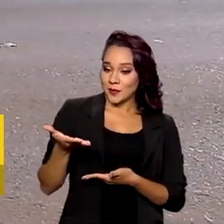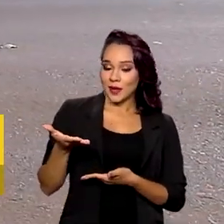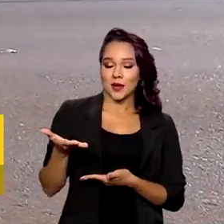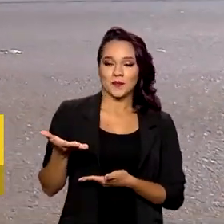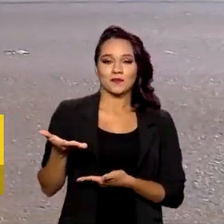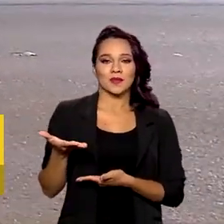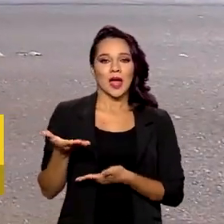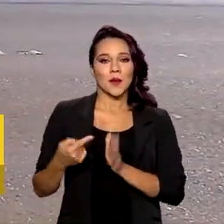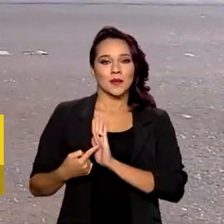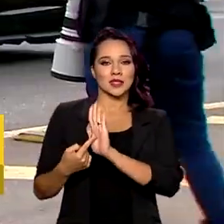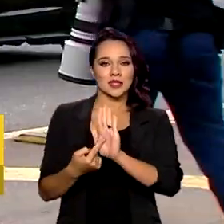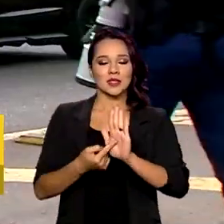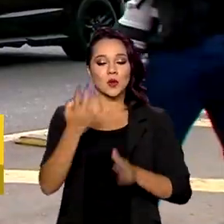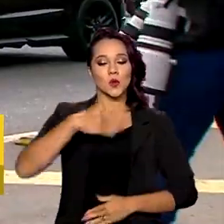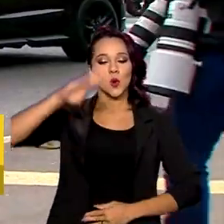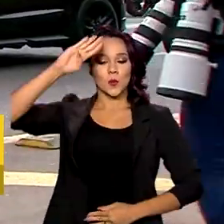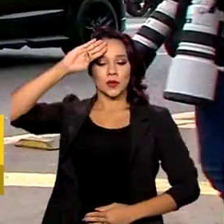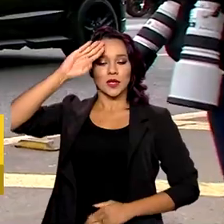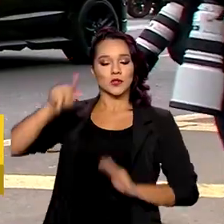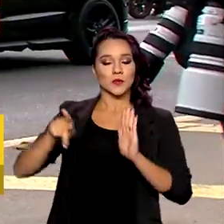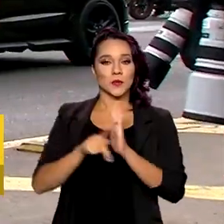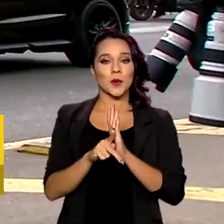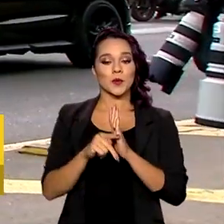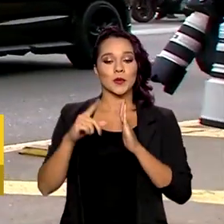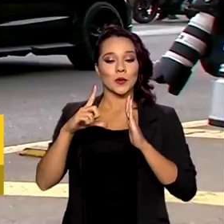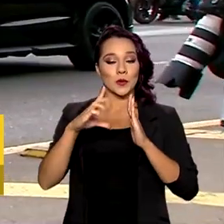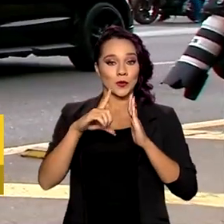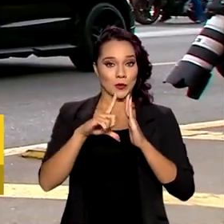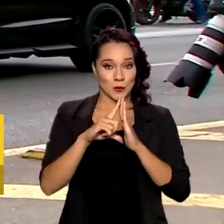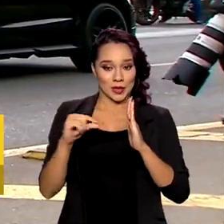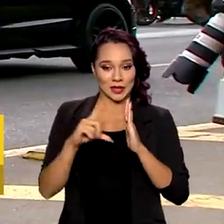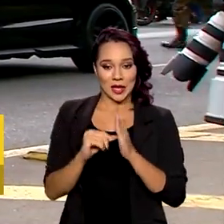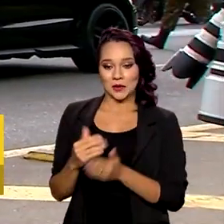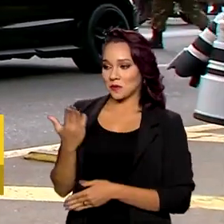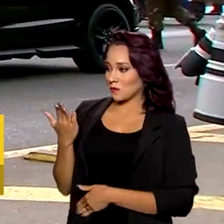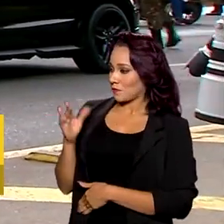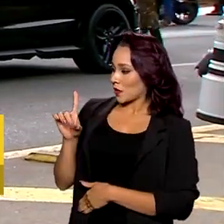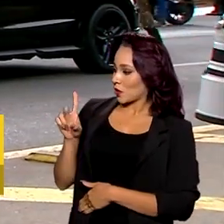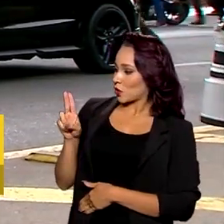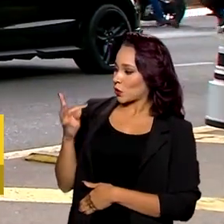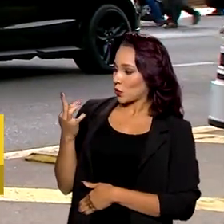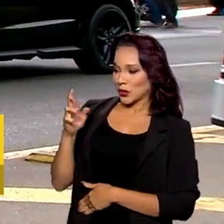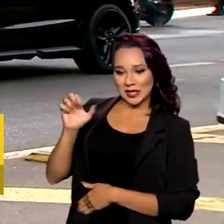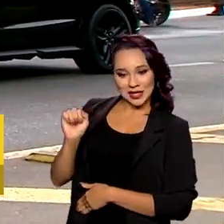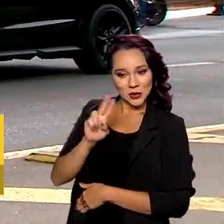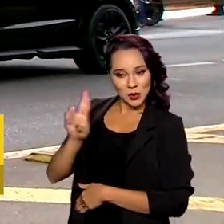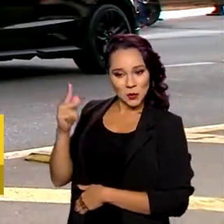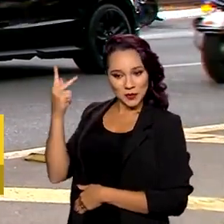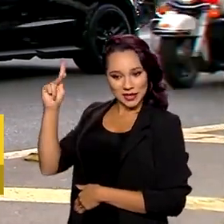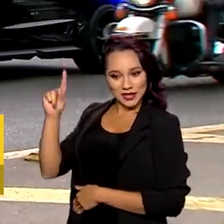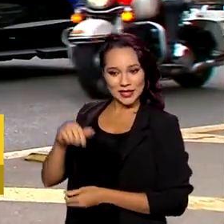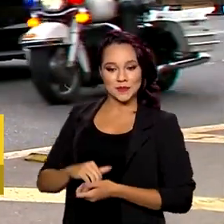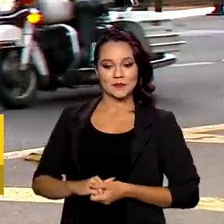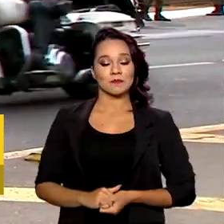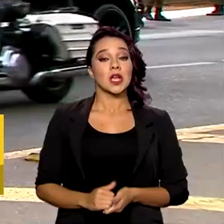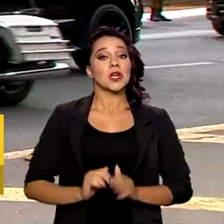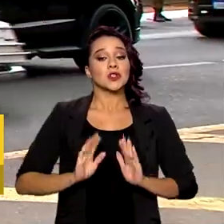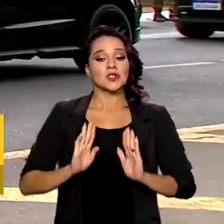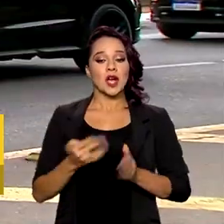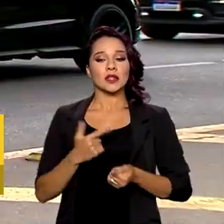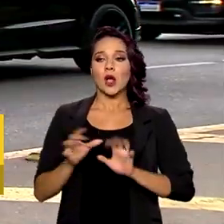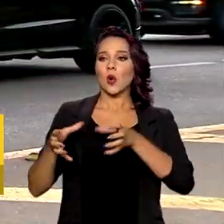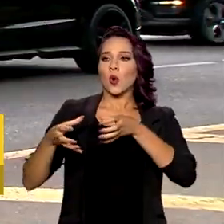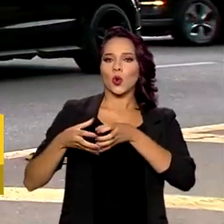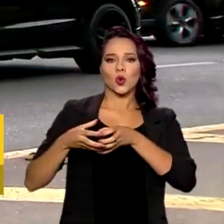a apresentação do comandante militar do Planalto, o general Dutra. Então, já vemos ali o general Dutra, que está com a